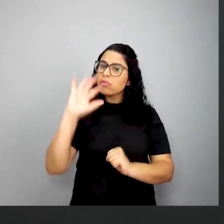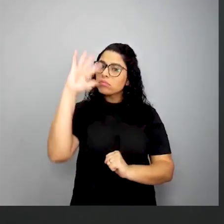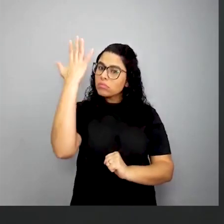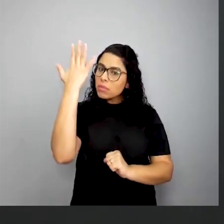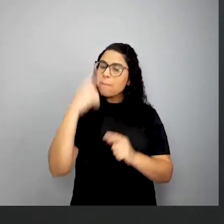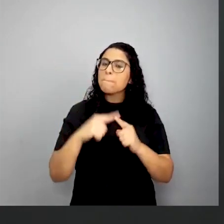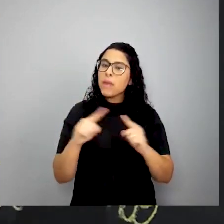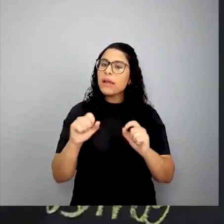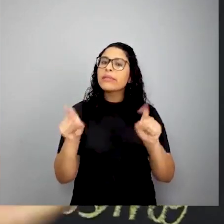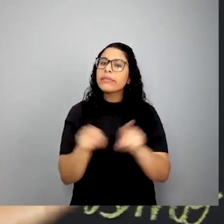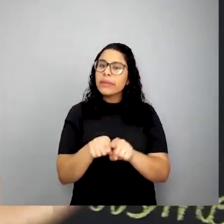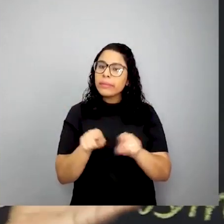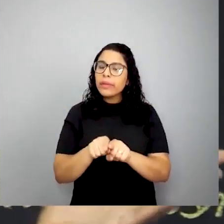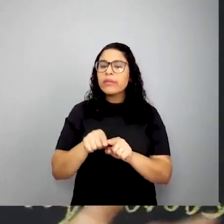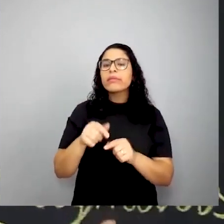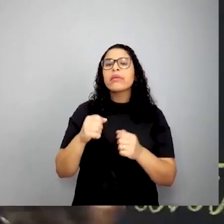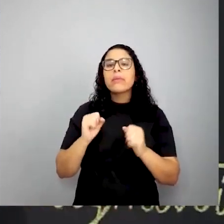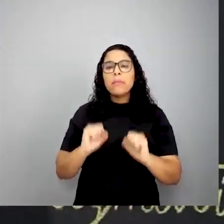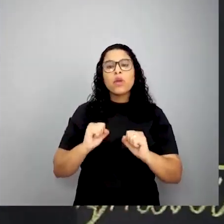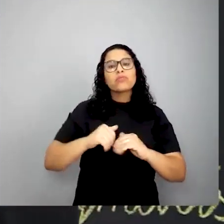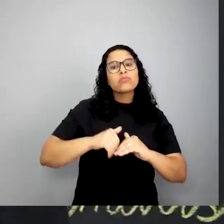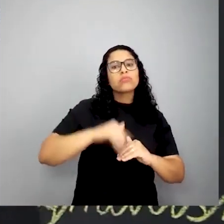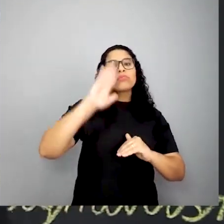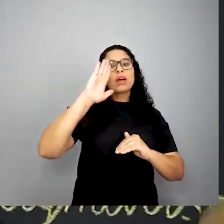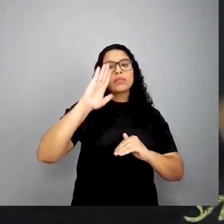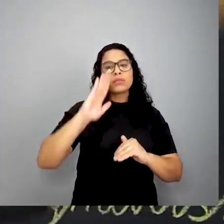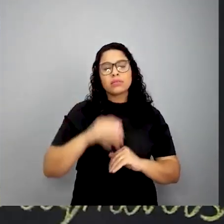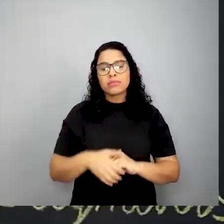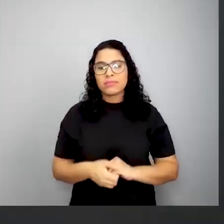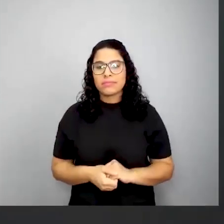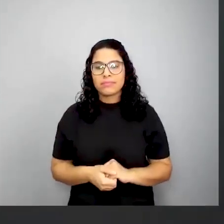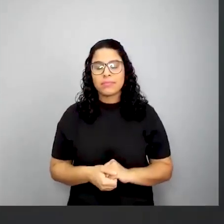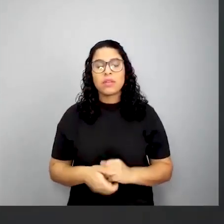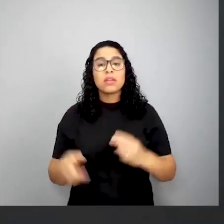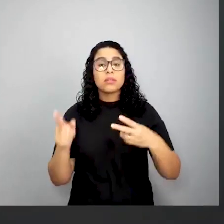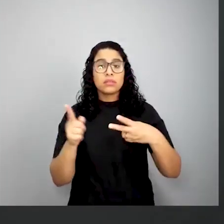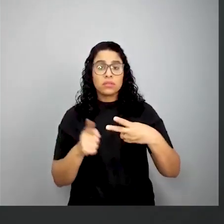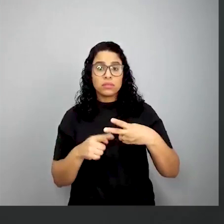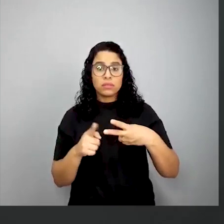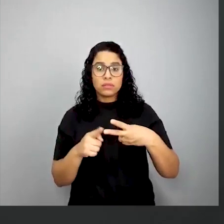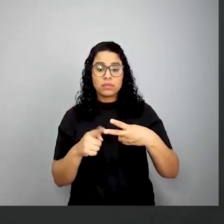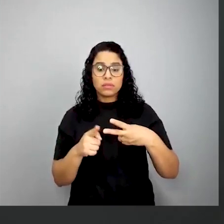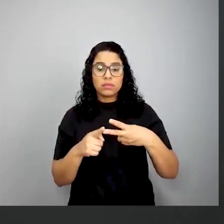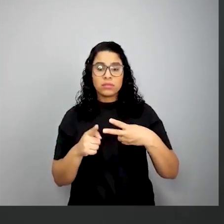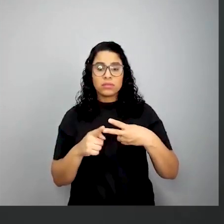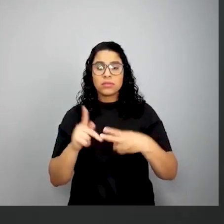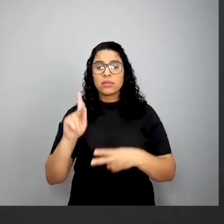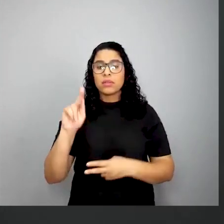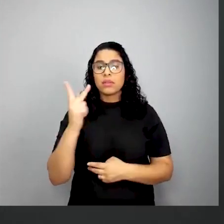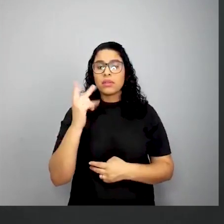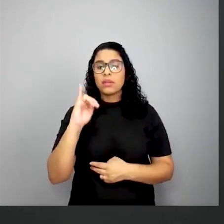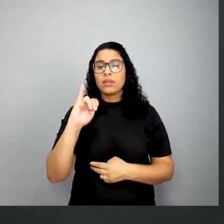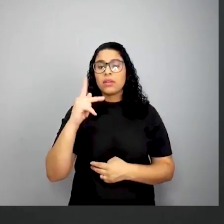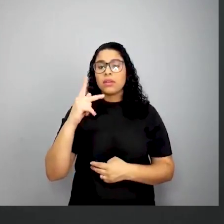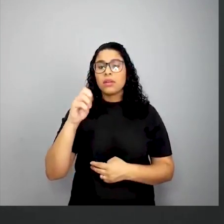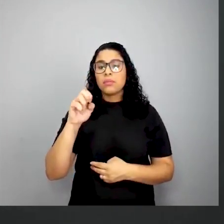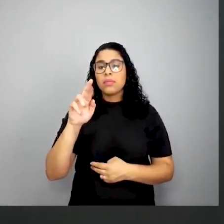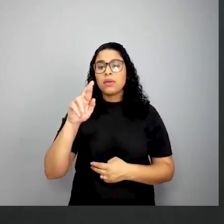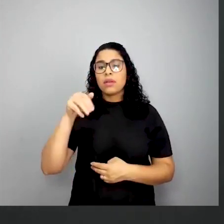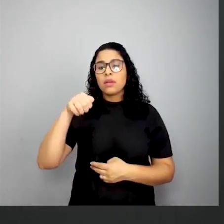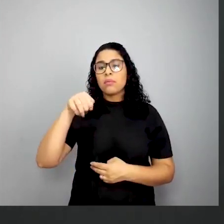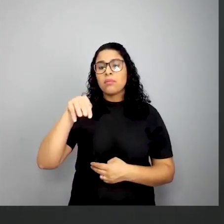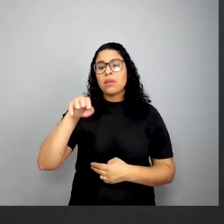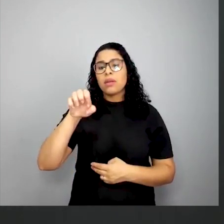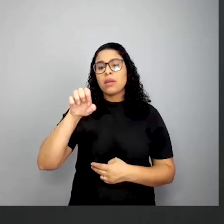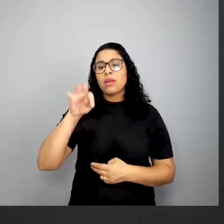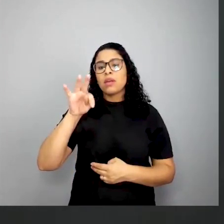é grande. Um outro problema que a gente pode ter também é a hipermetropia. Qual a dificuldade que